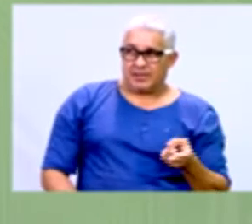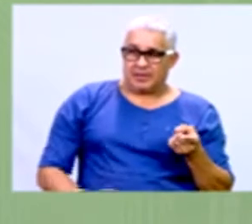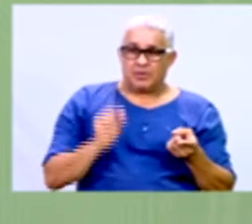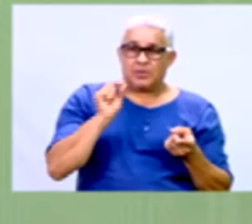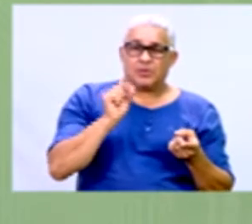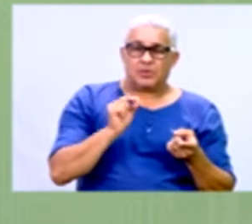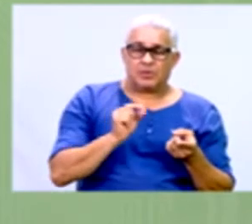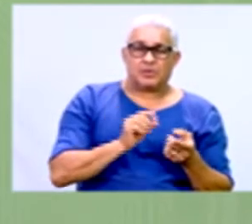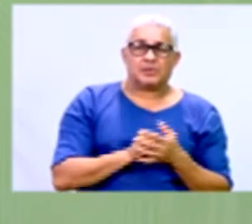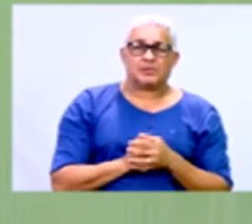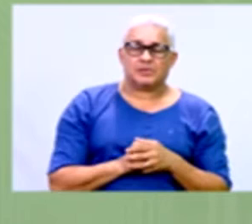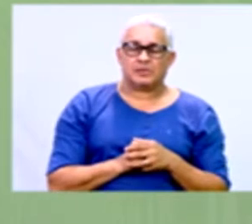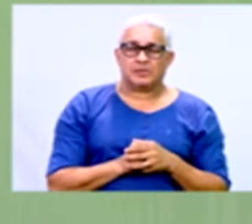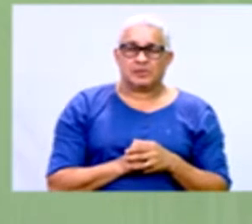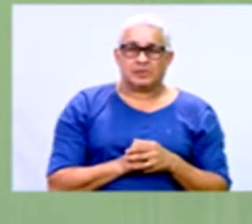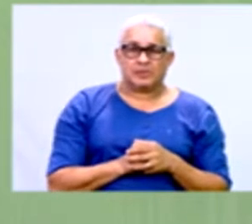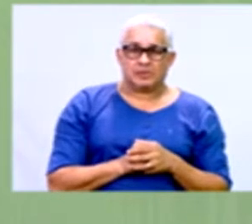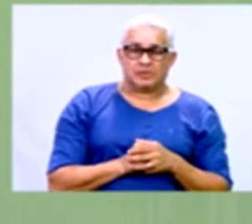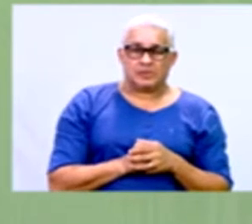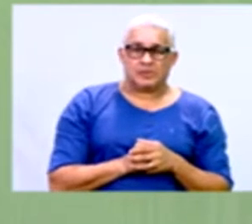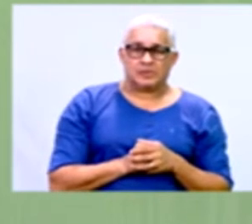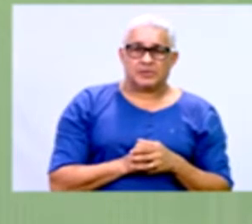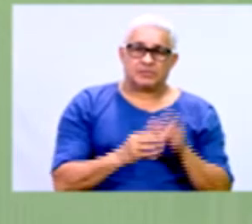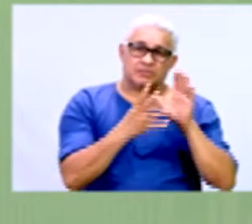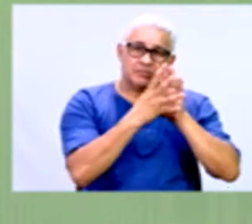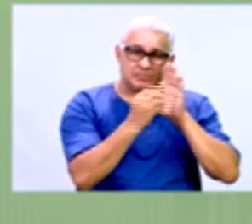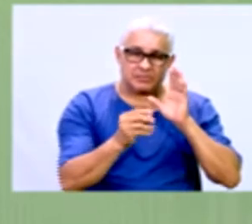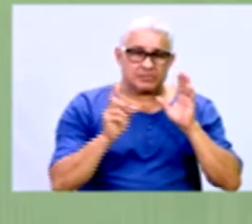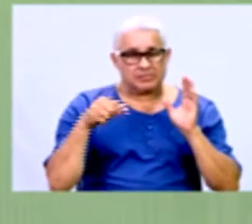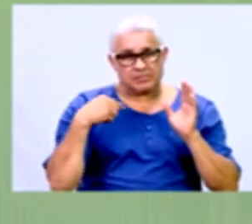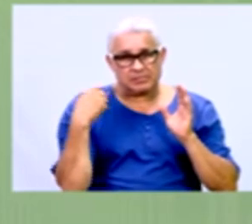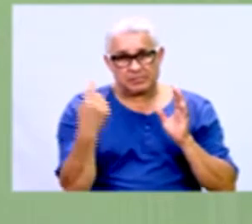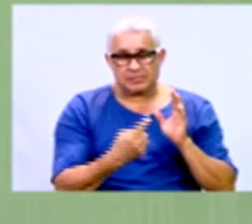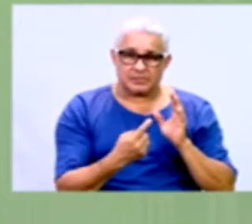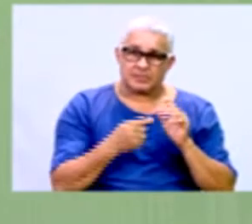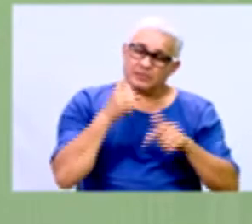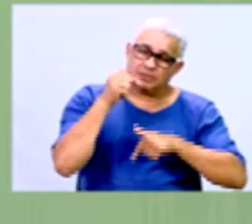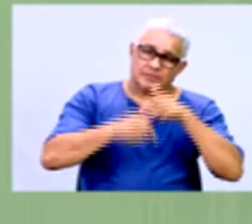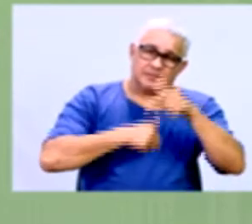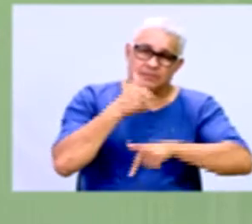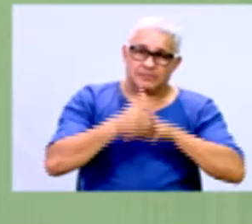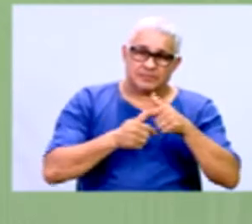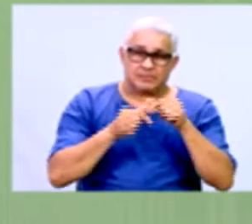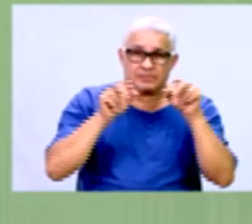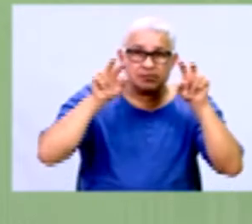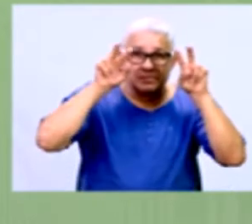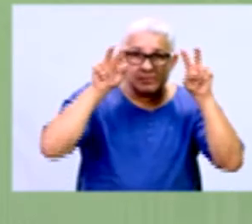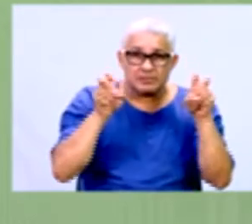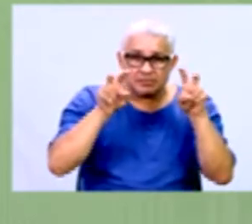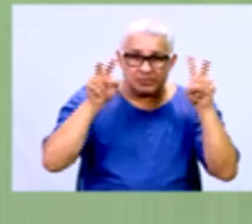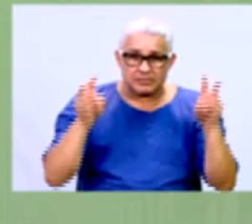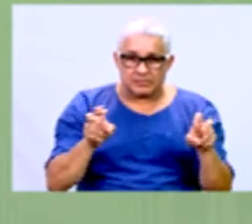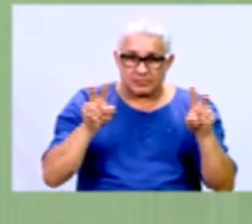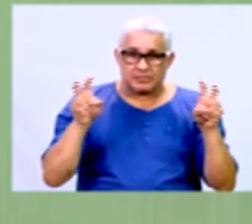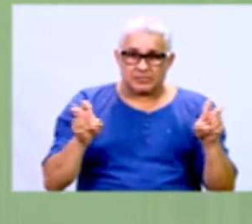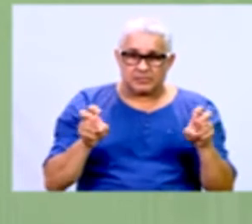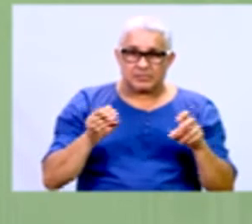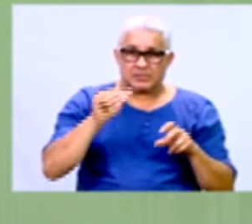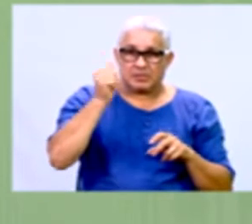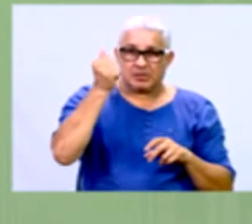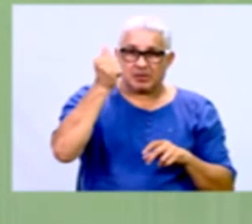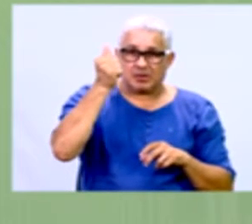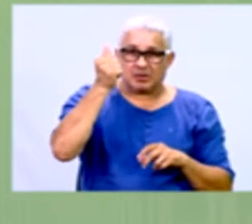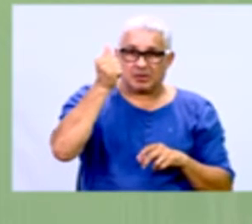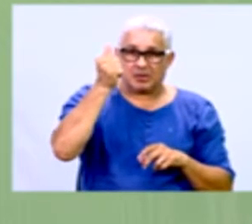são do que formatos para a gente trabalhar as aspas, né? Fazer com que as aspas sejam